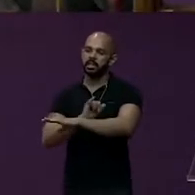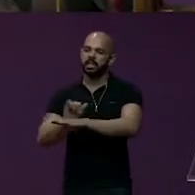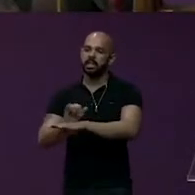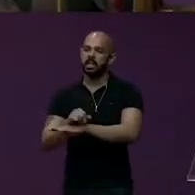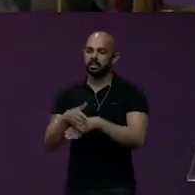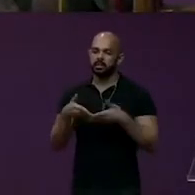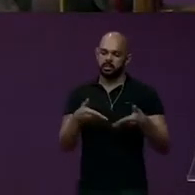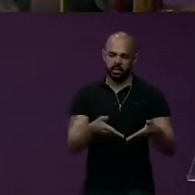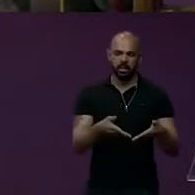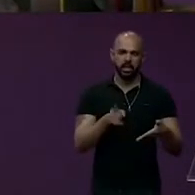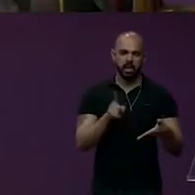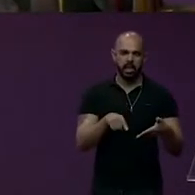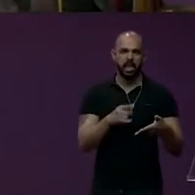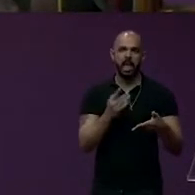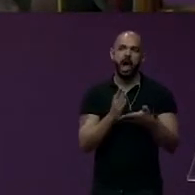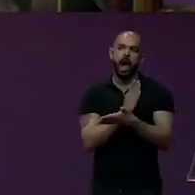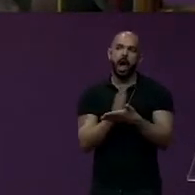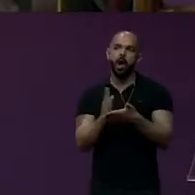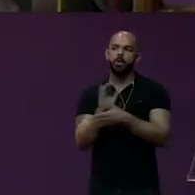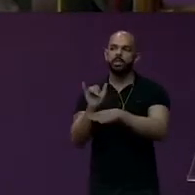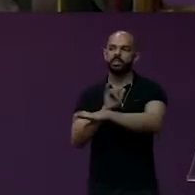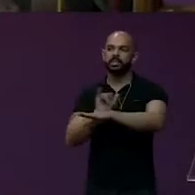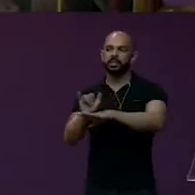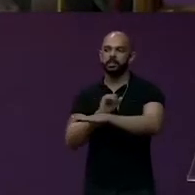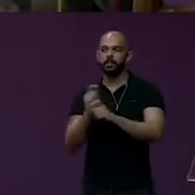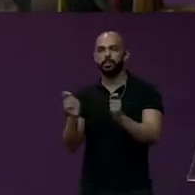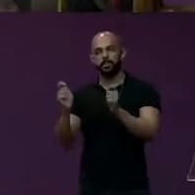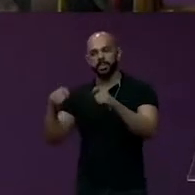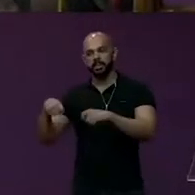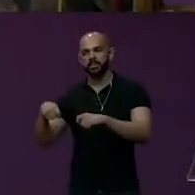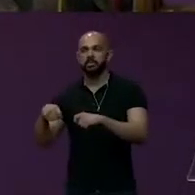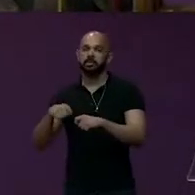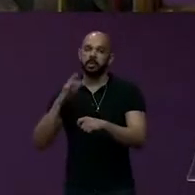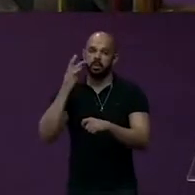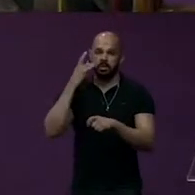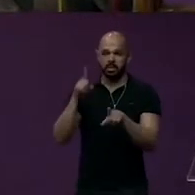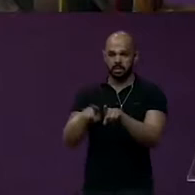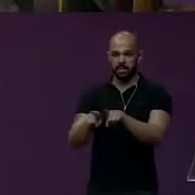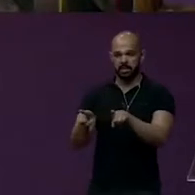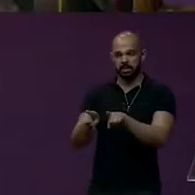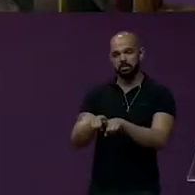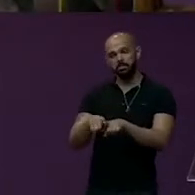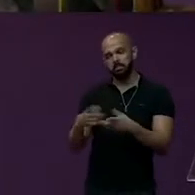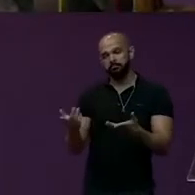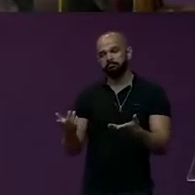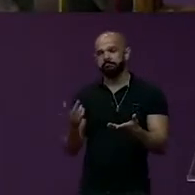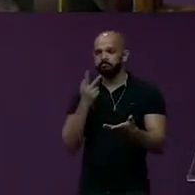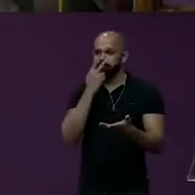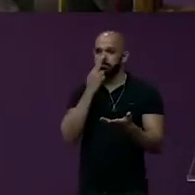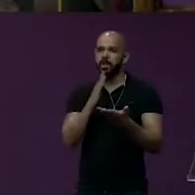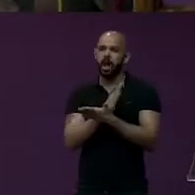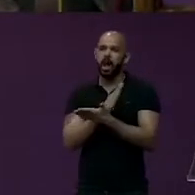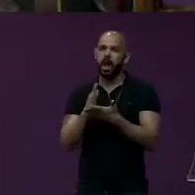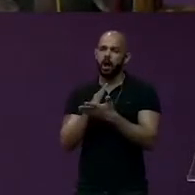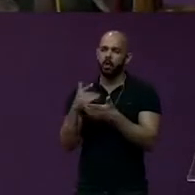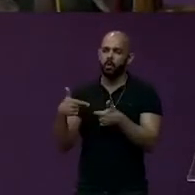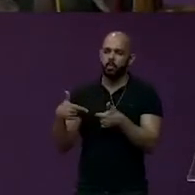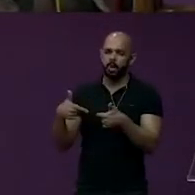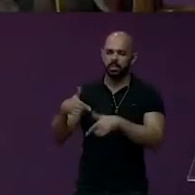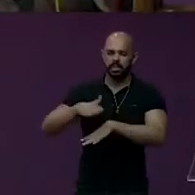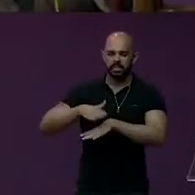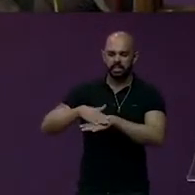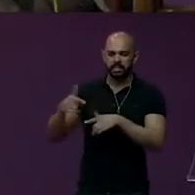como esse, são alguns dos mecanismos possíveis. Eu acho que, além disso, eu acho que há algumas